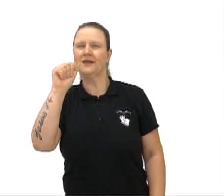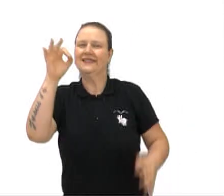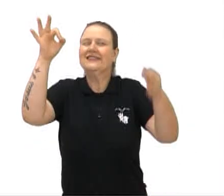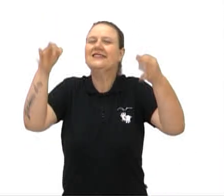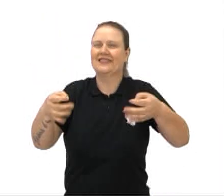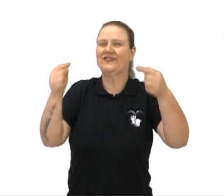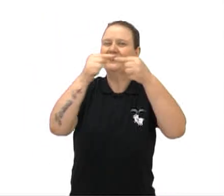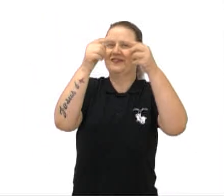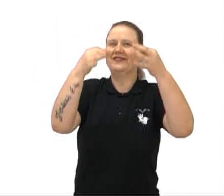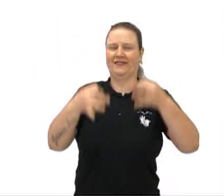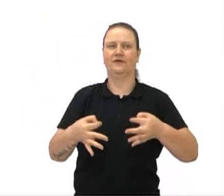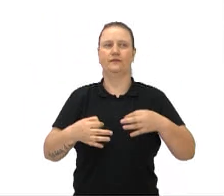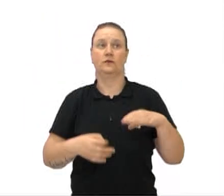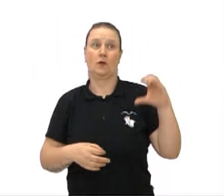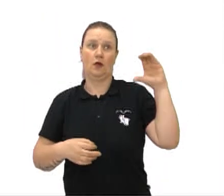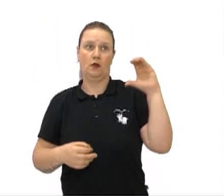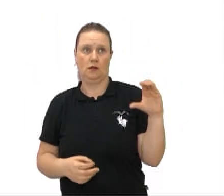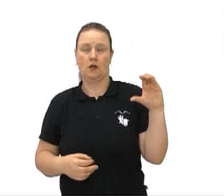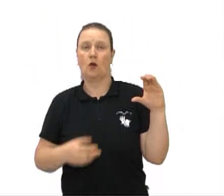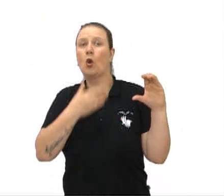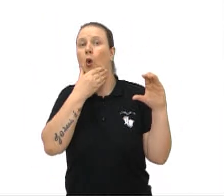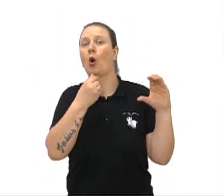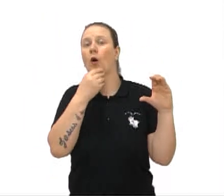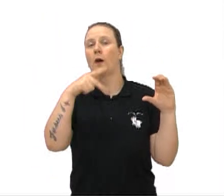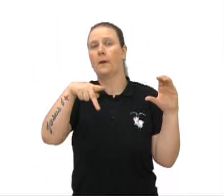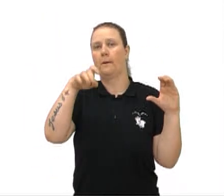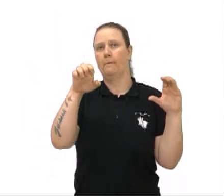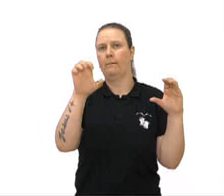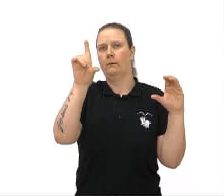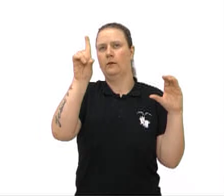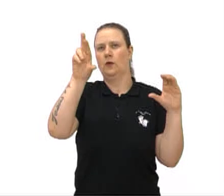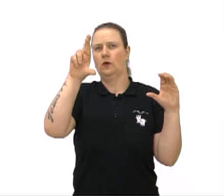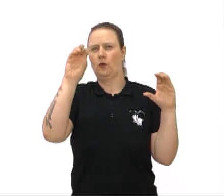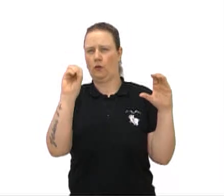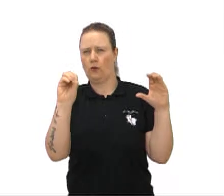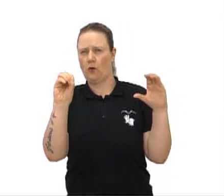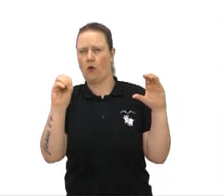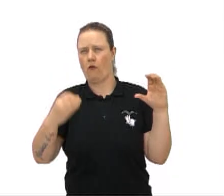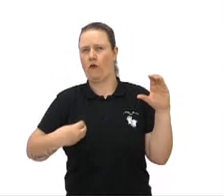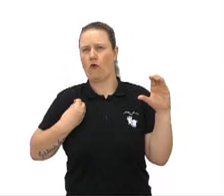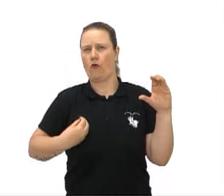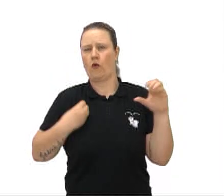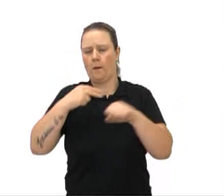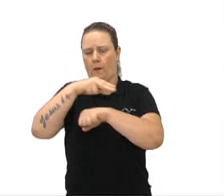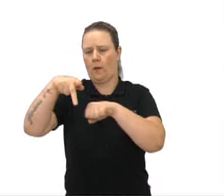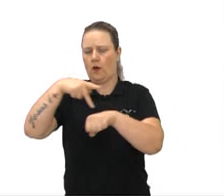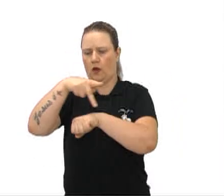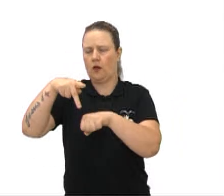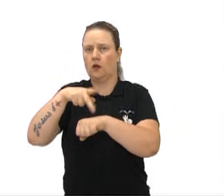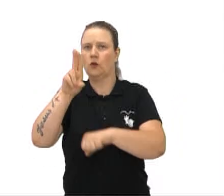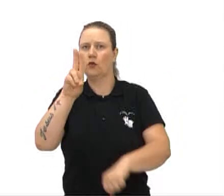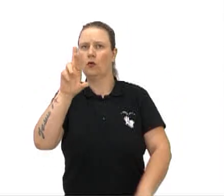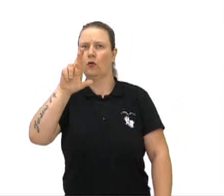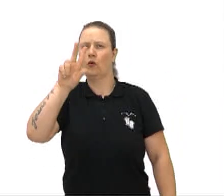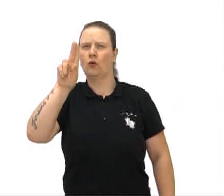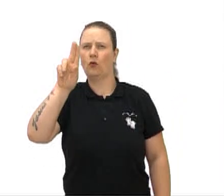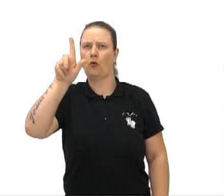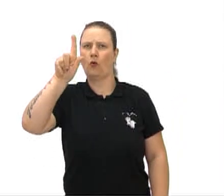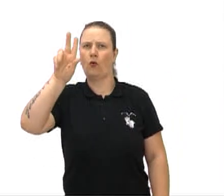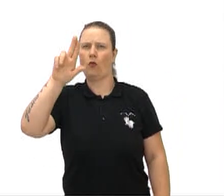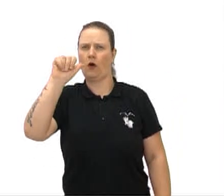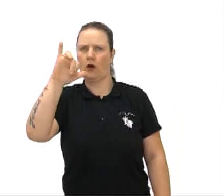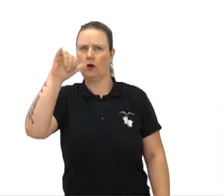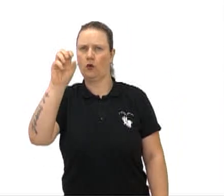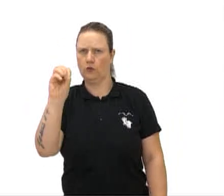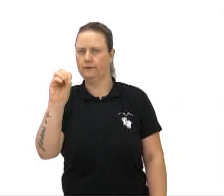C, Pedro é uruguaio, está incorrecta, então a correção no. Pedro é brasileiro